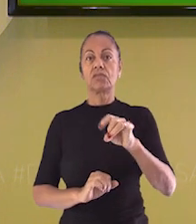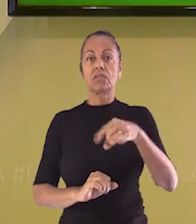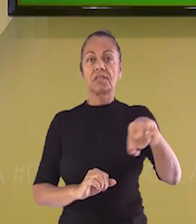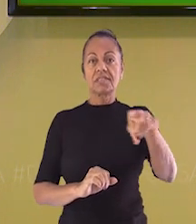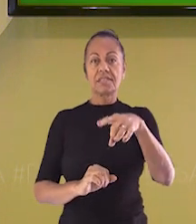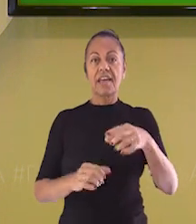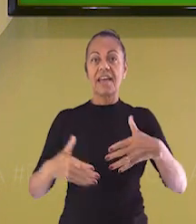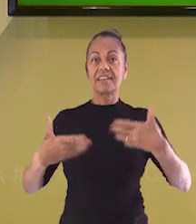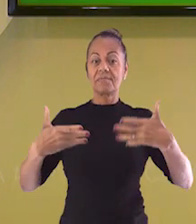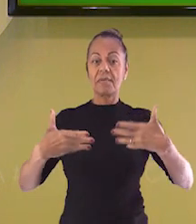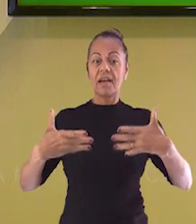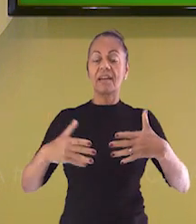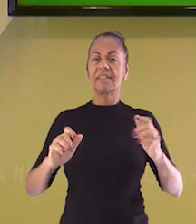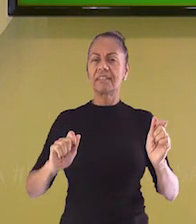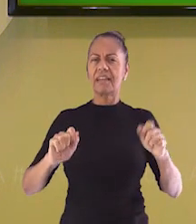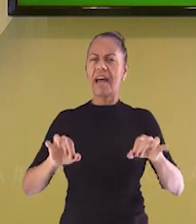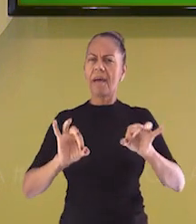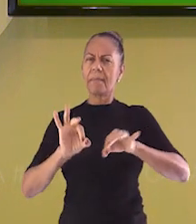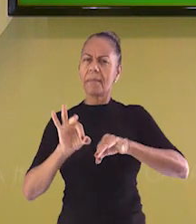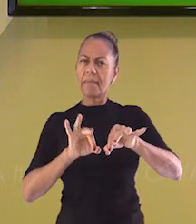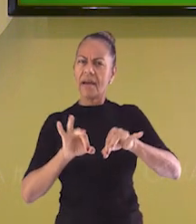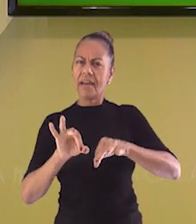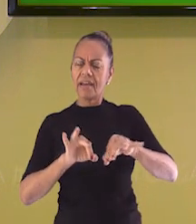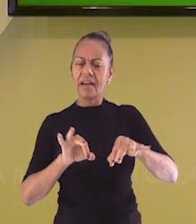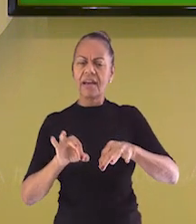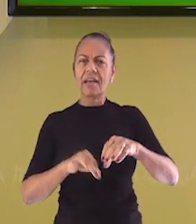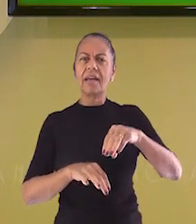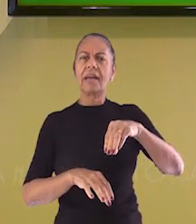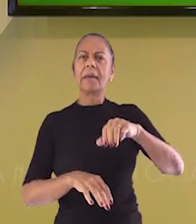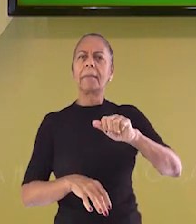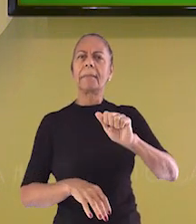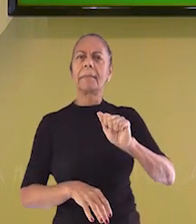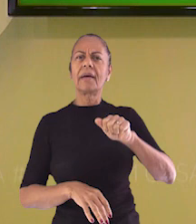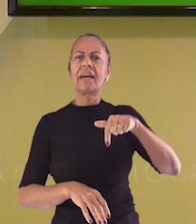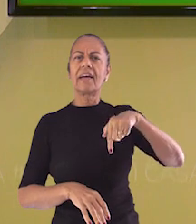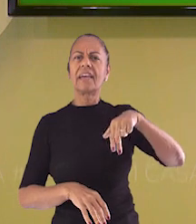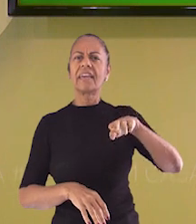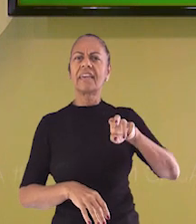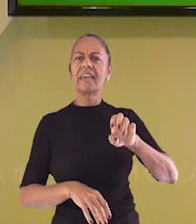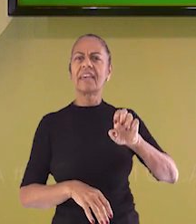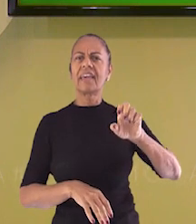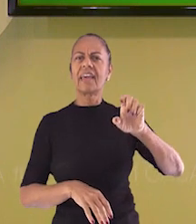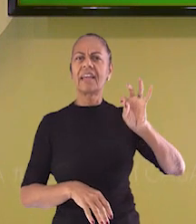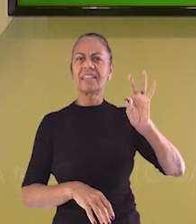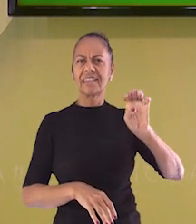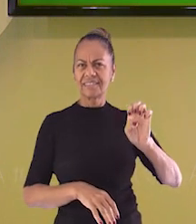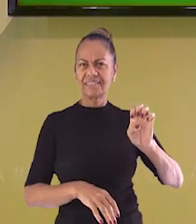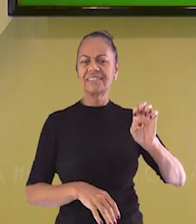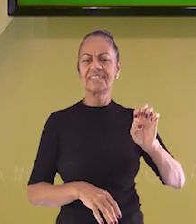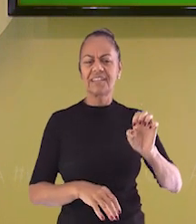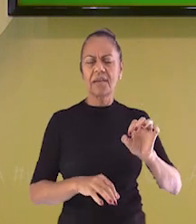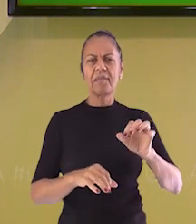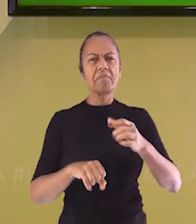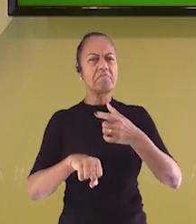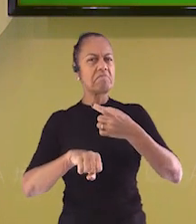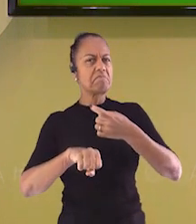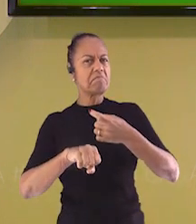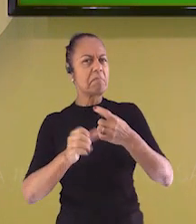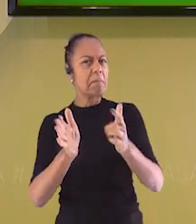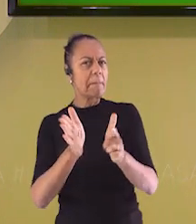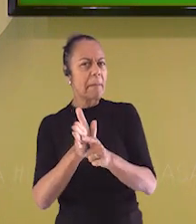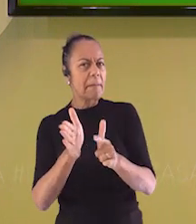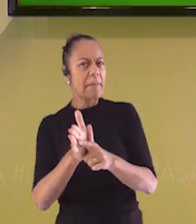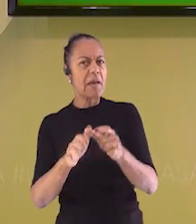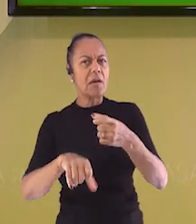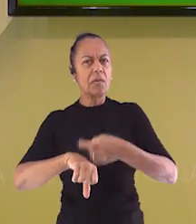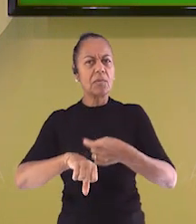fazer até uma maquete com essas representações. Deixei aqui algumas inspirações para vocês, feitos com papelão,